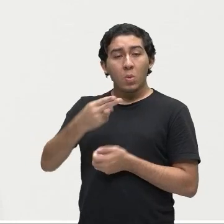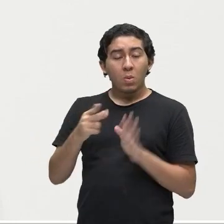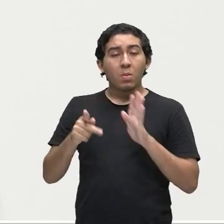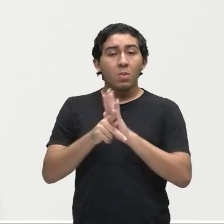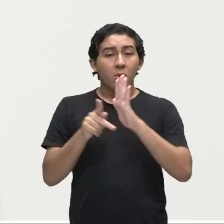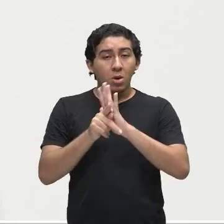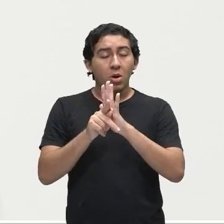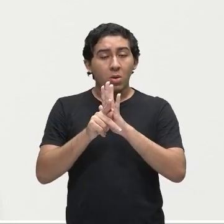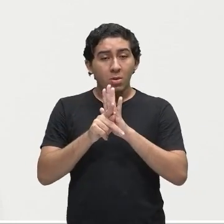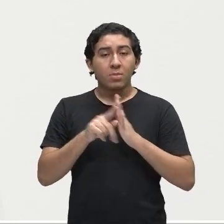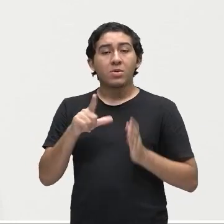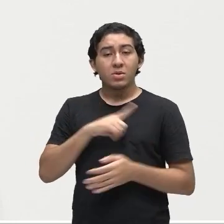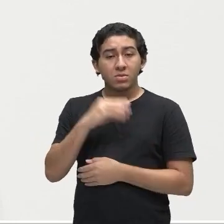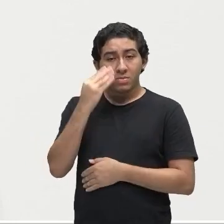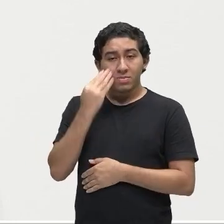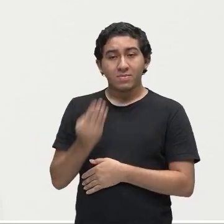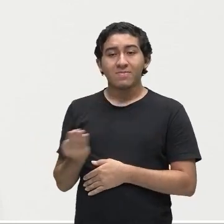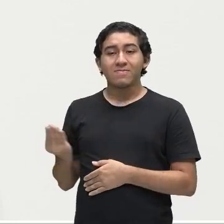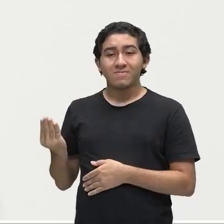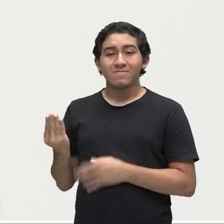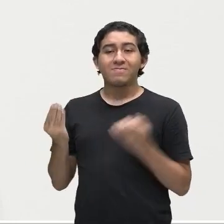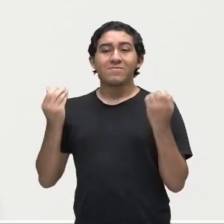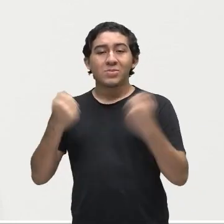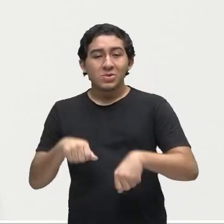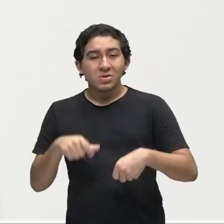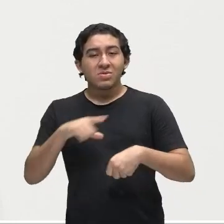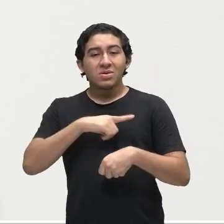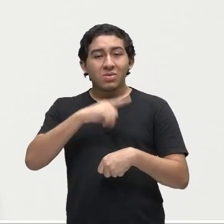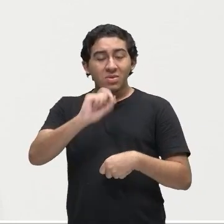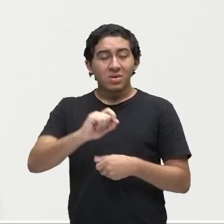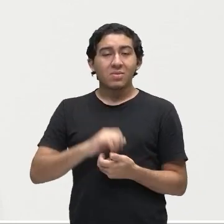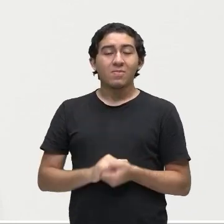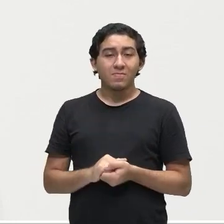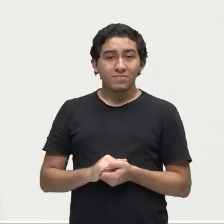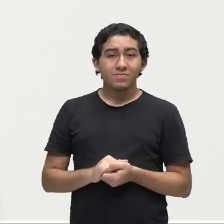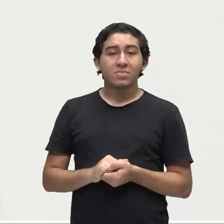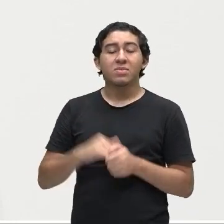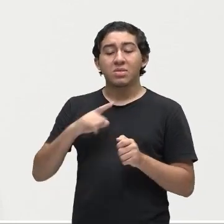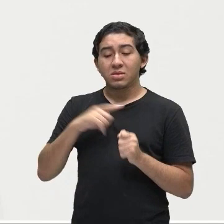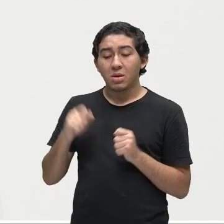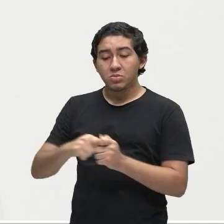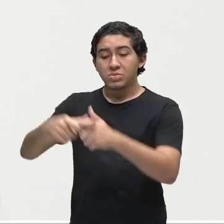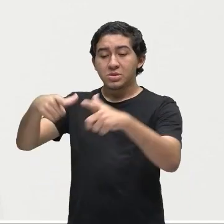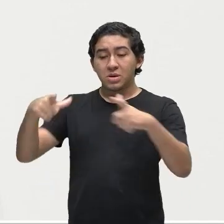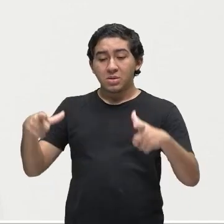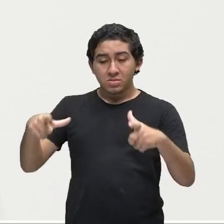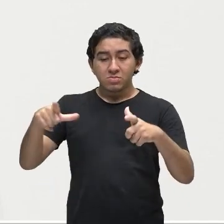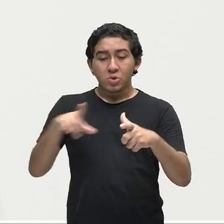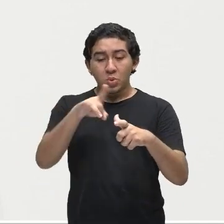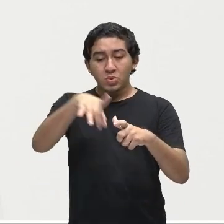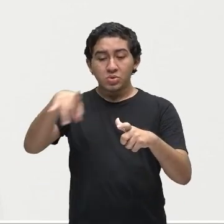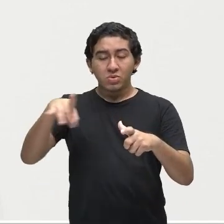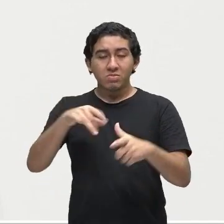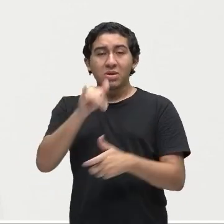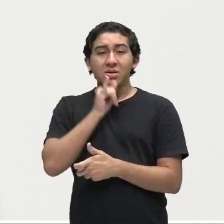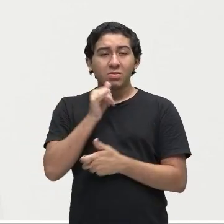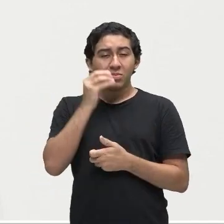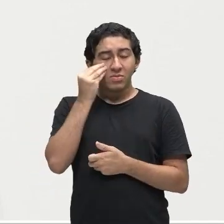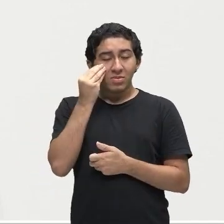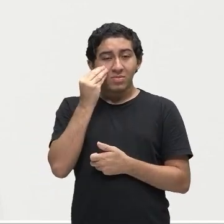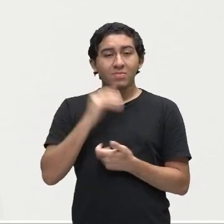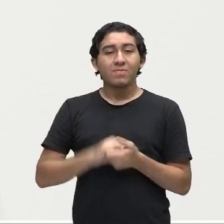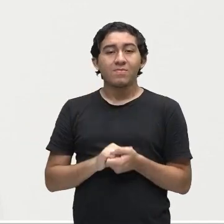arroteamento, que permitiu ampliar os campos cultivados. Então, o que a gente vai ver aqui? Olha só, a gente vai ver uma